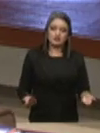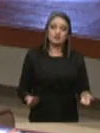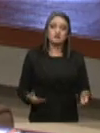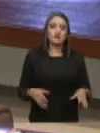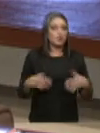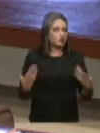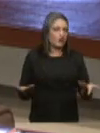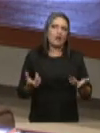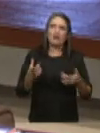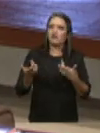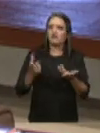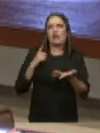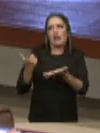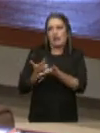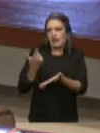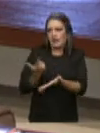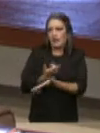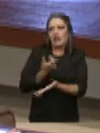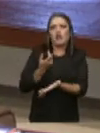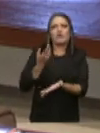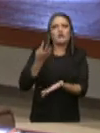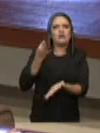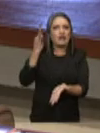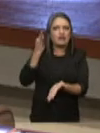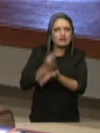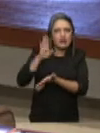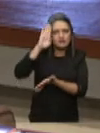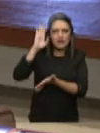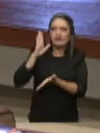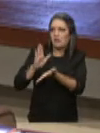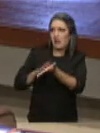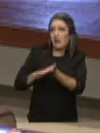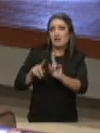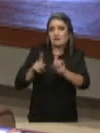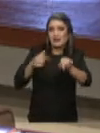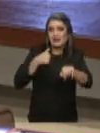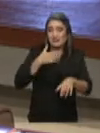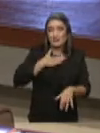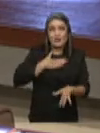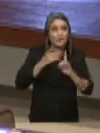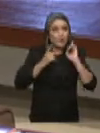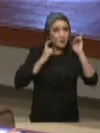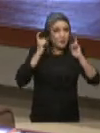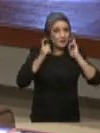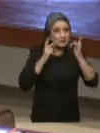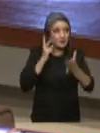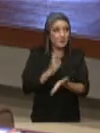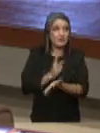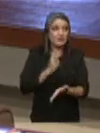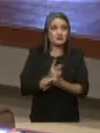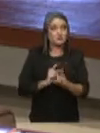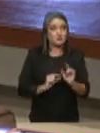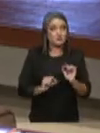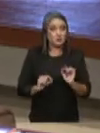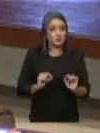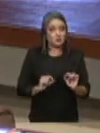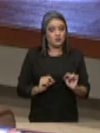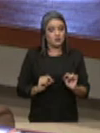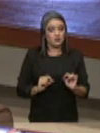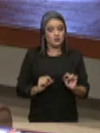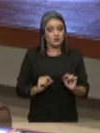livros, as teses acadêmicas, demonstrar a minha maior preocupação, não só com, digamos assim,